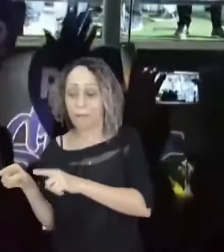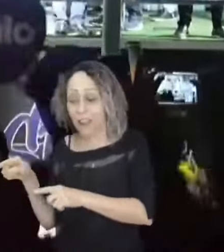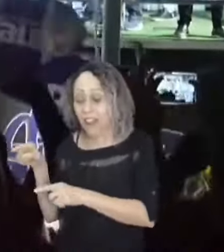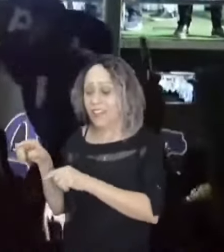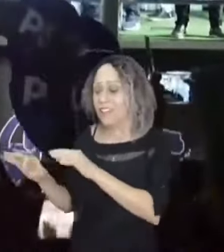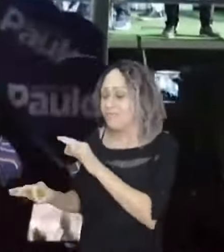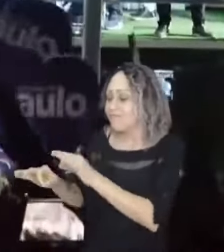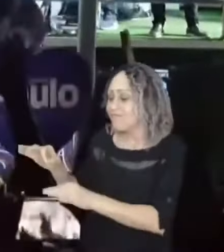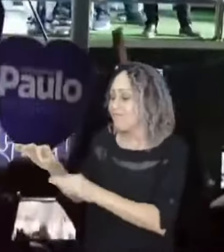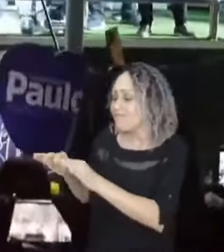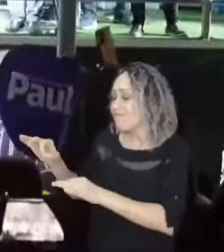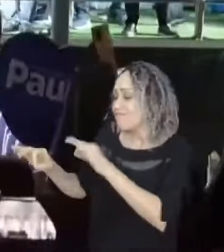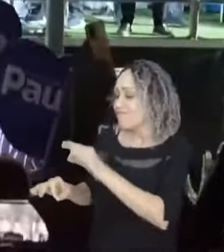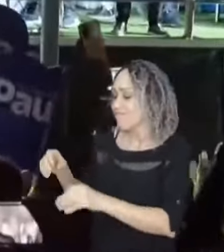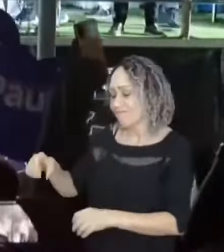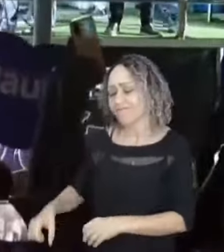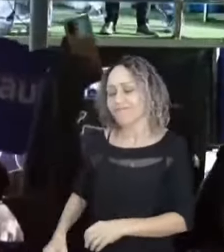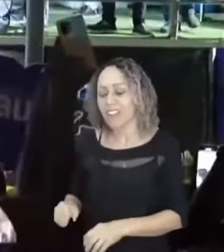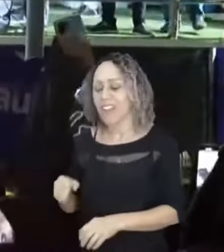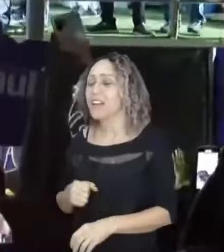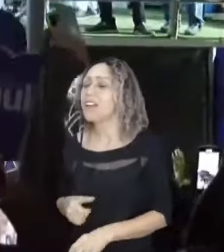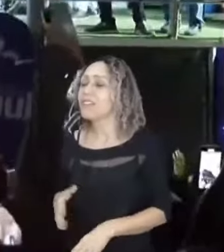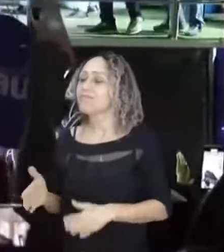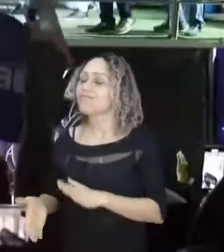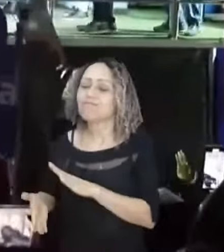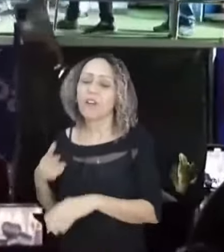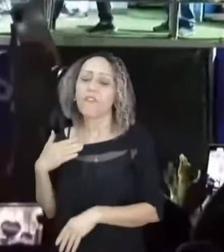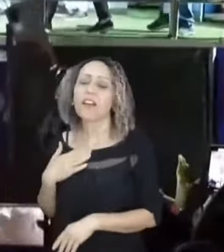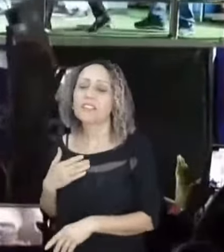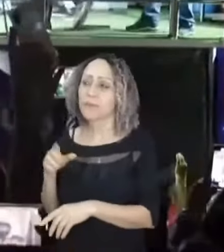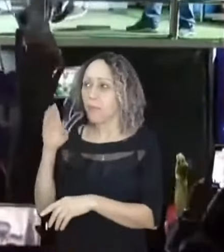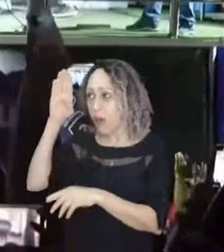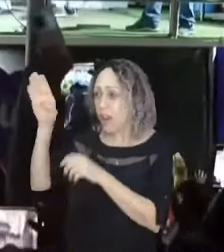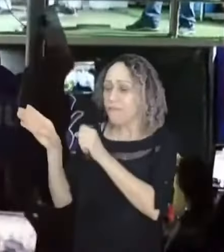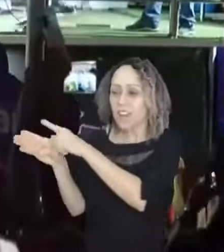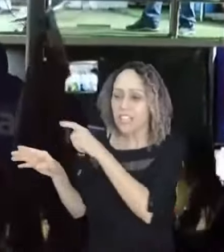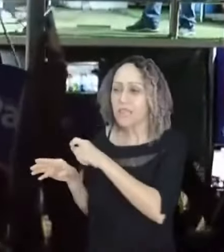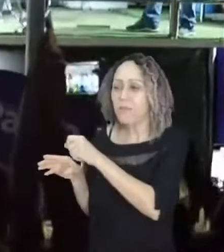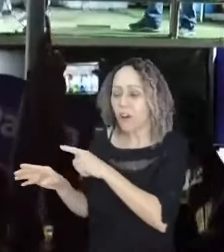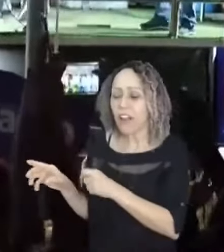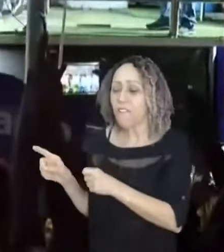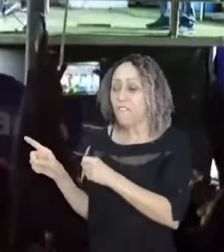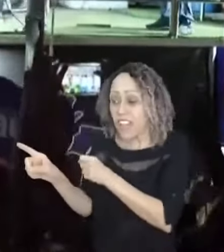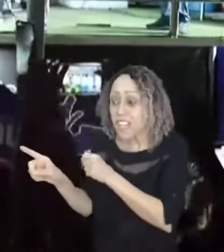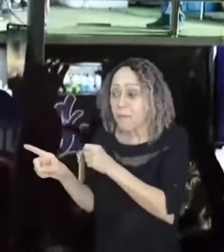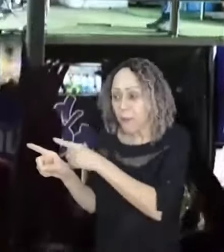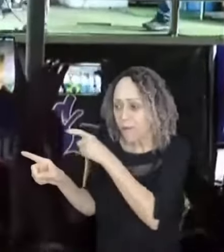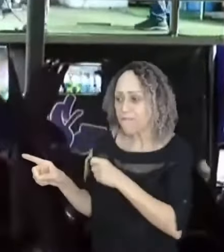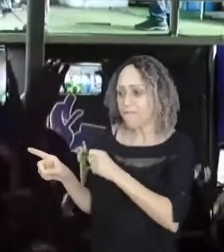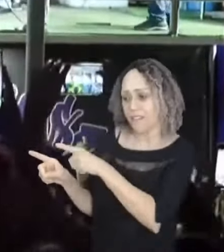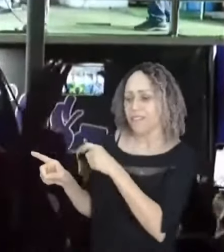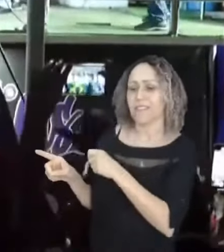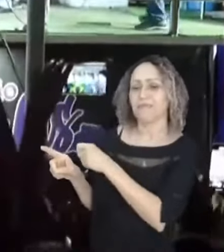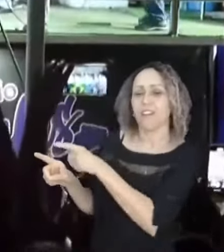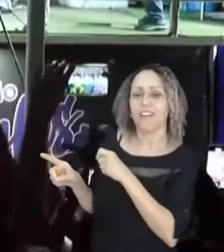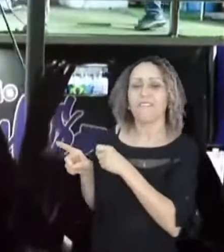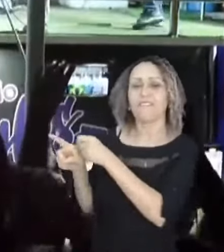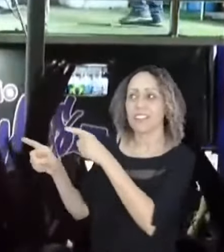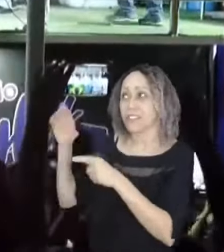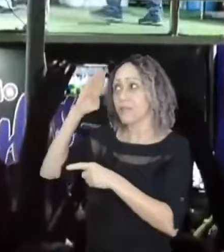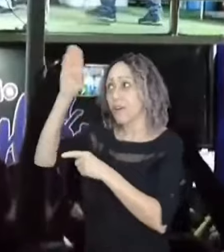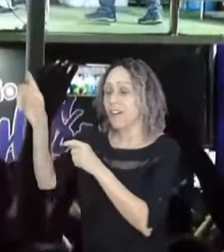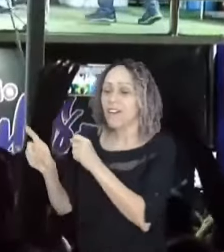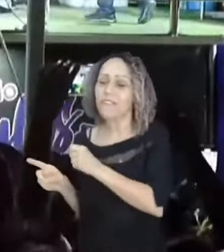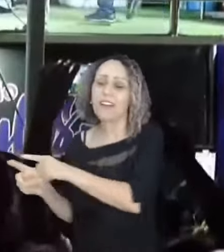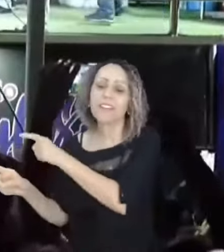suas balas, tá no pé e vai embora. É Paulo e Lula! É Lula e Paulo! Obrigado